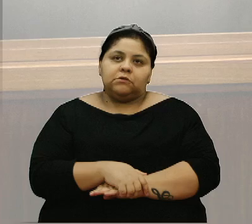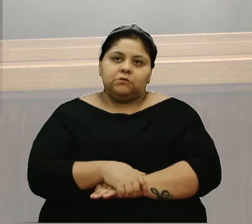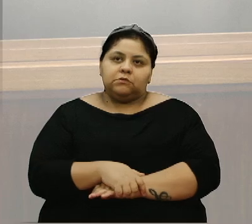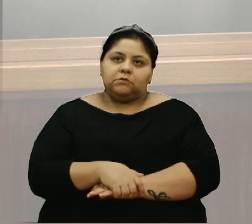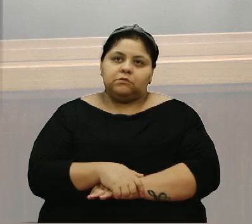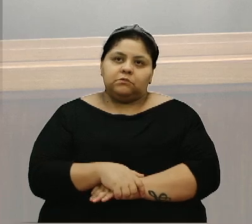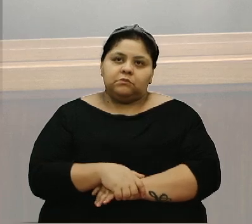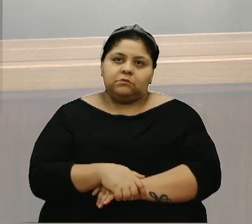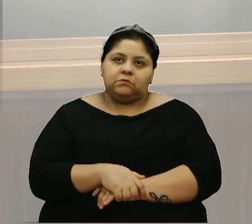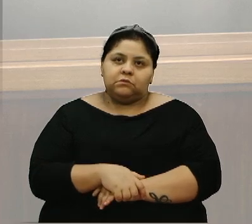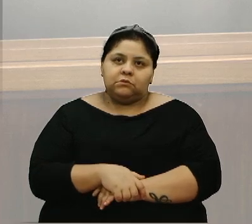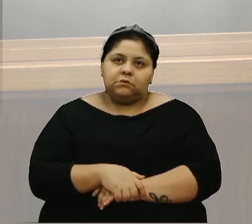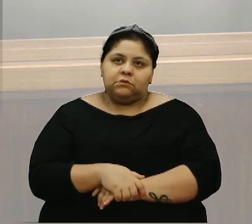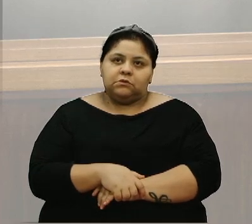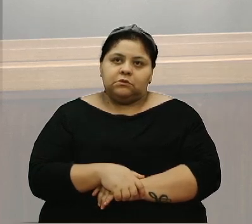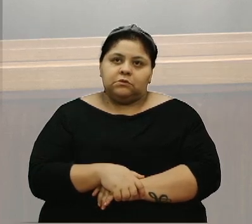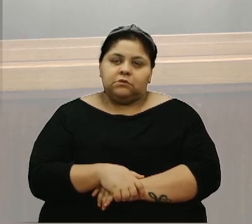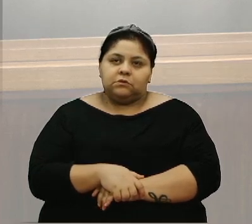É